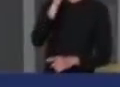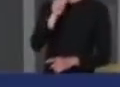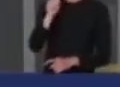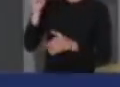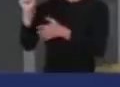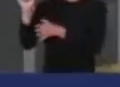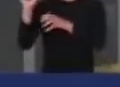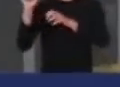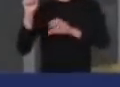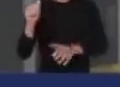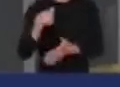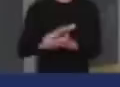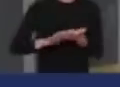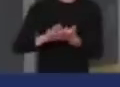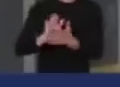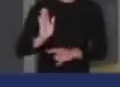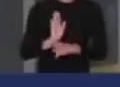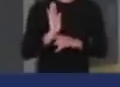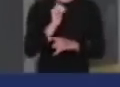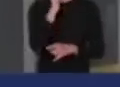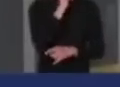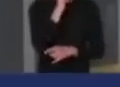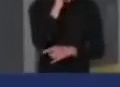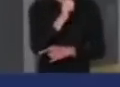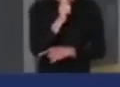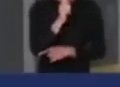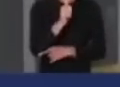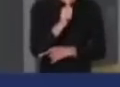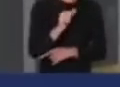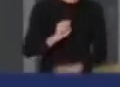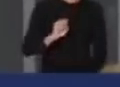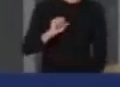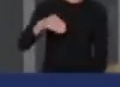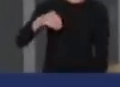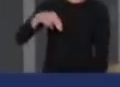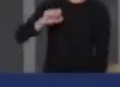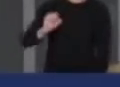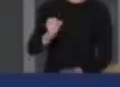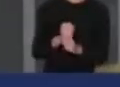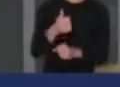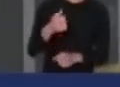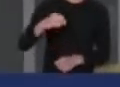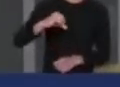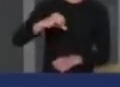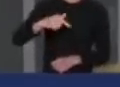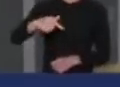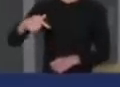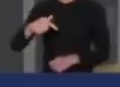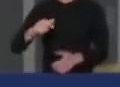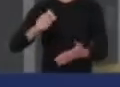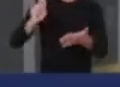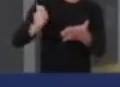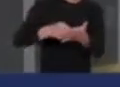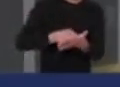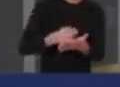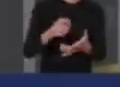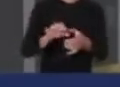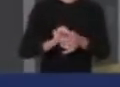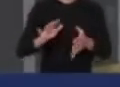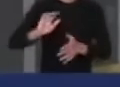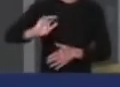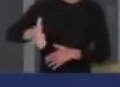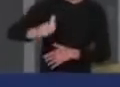Essas pessoas, caros ouvintes, caros internautas, curtem música de Elton John e